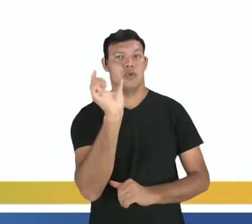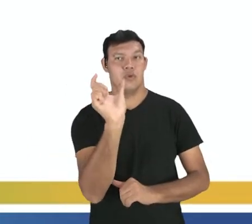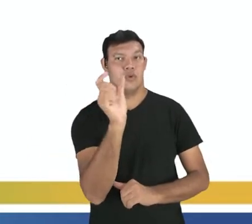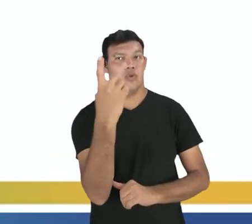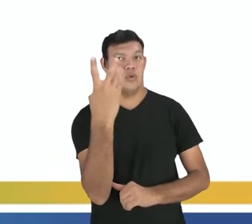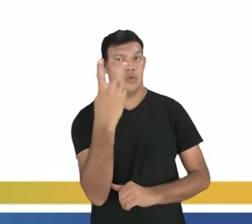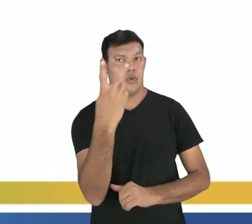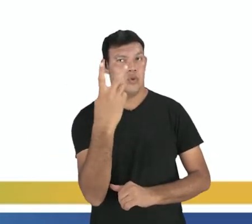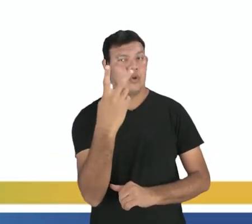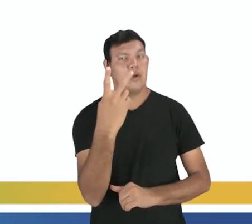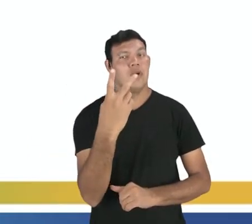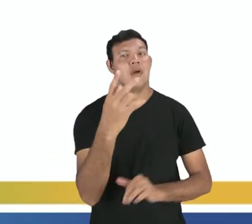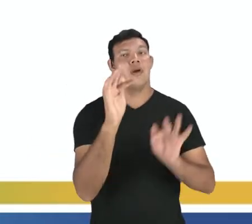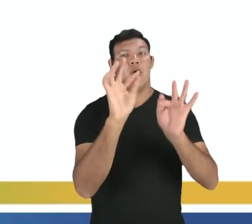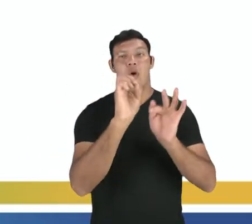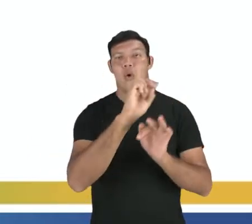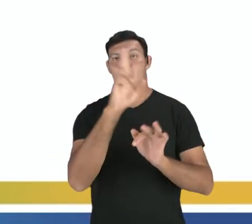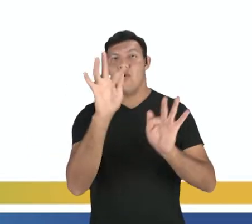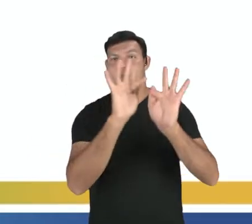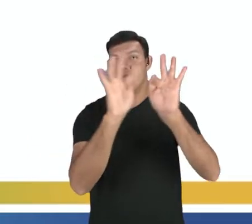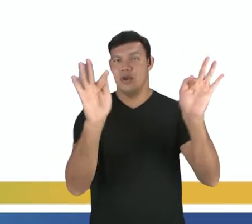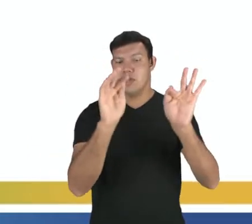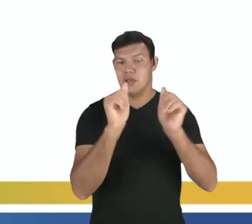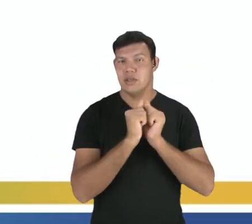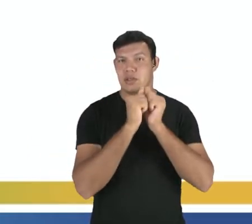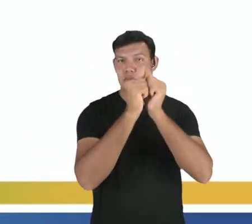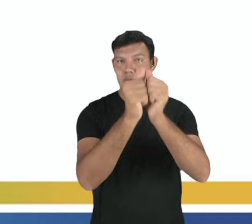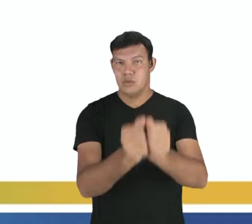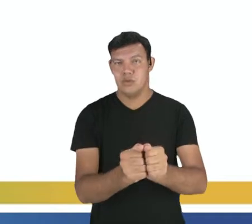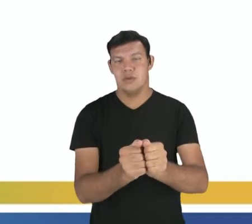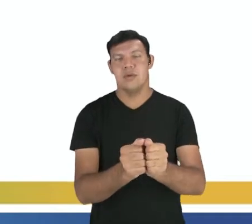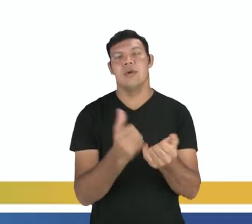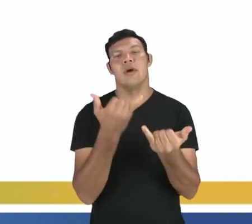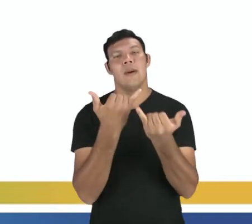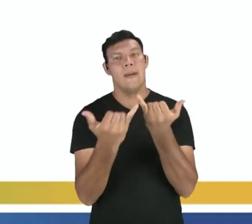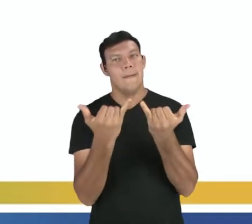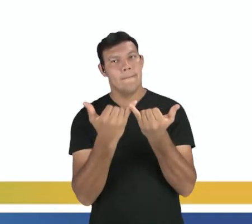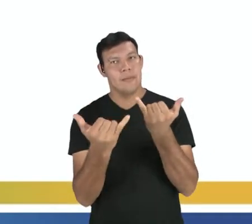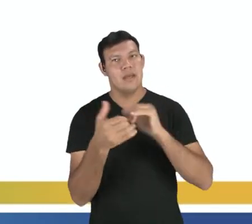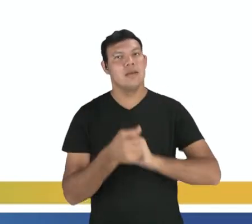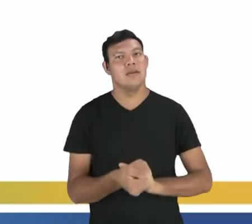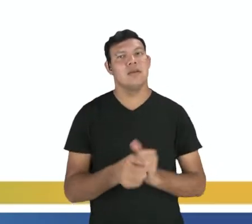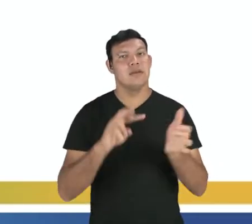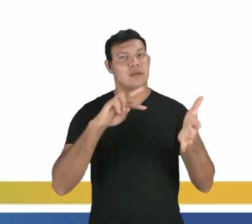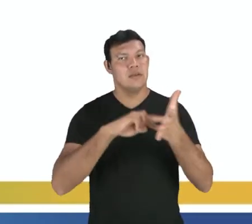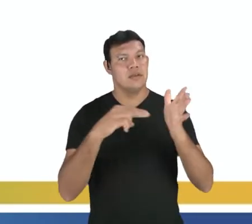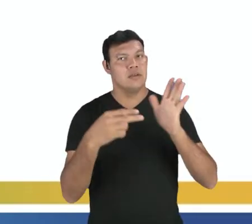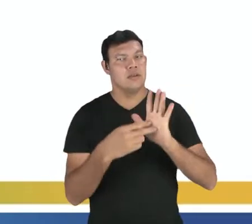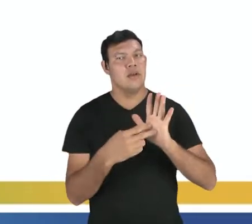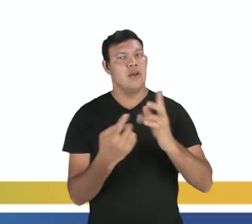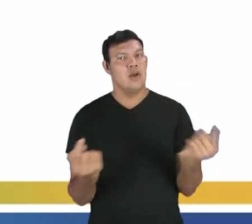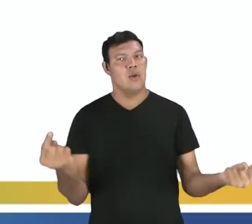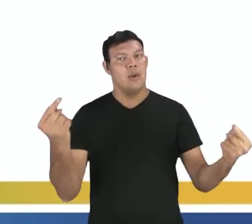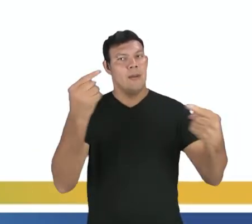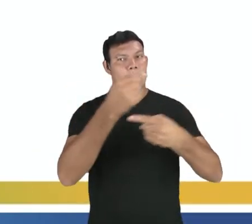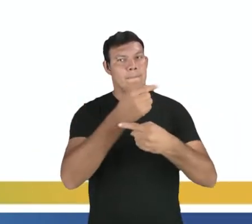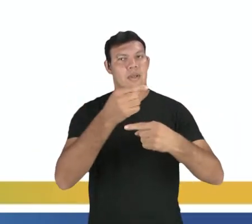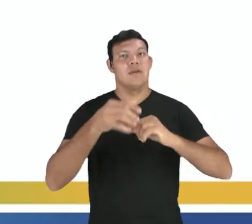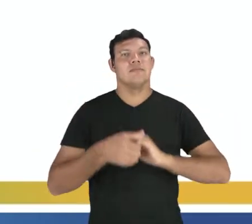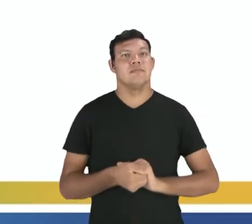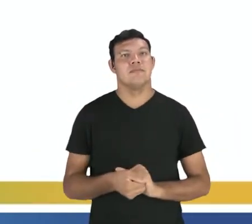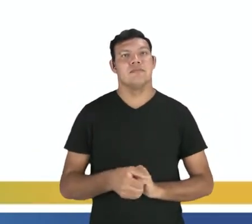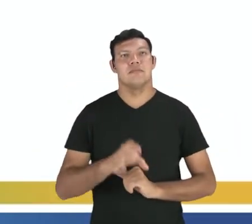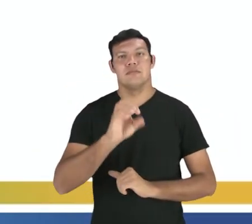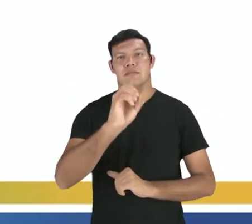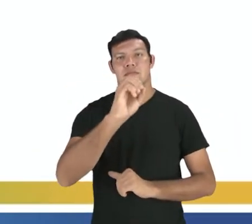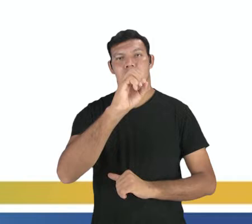ou frases usadas juntas que têm ou parecem ter significados opostos. Então, o